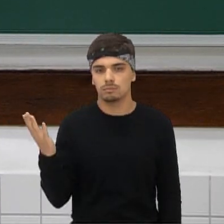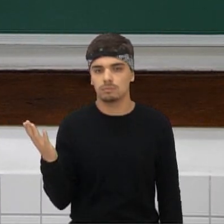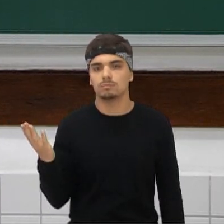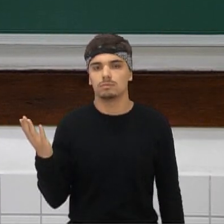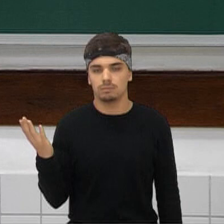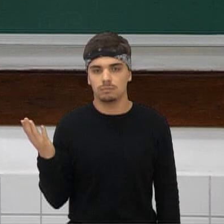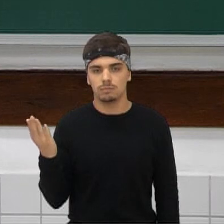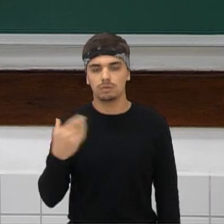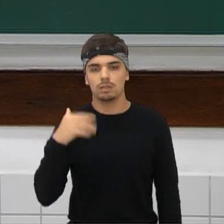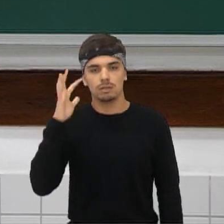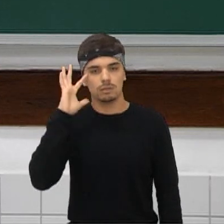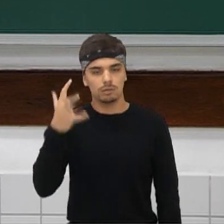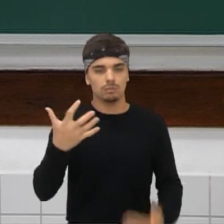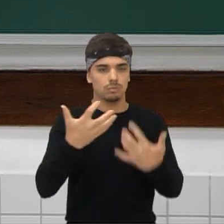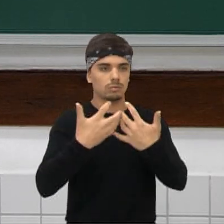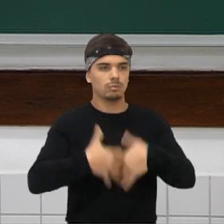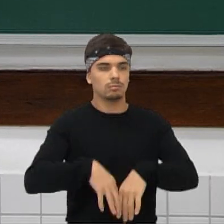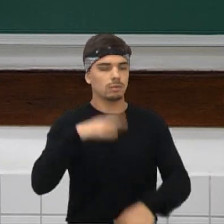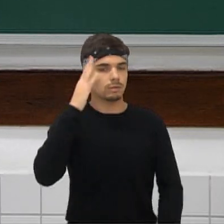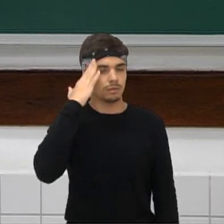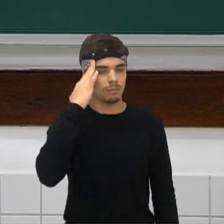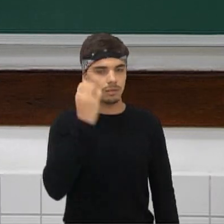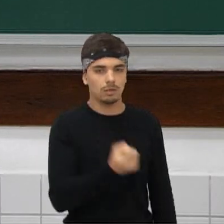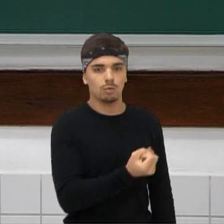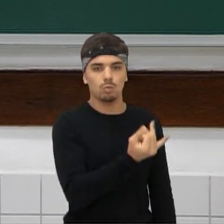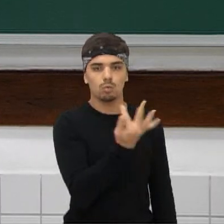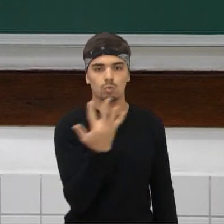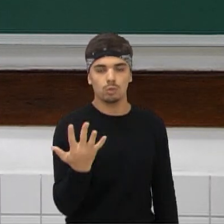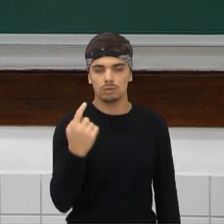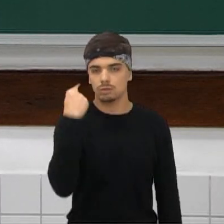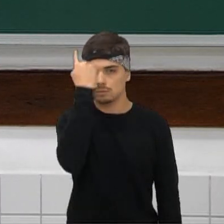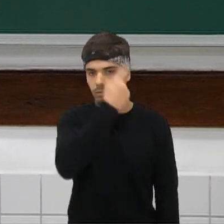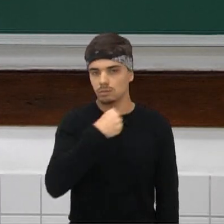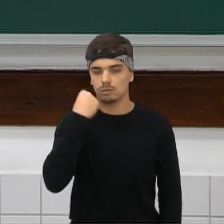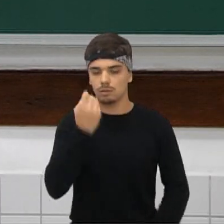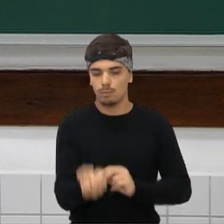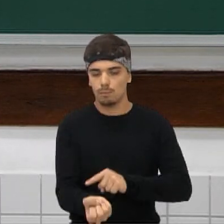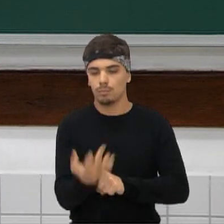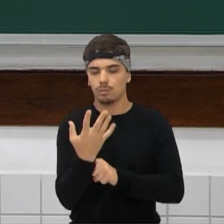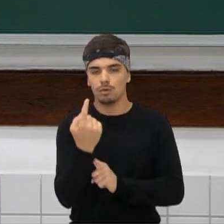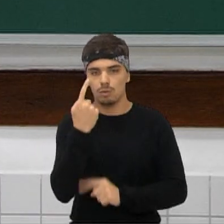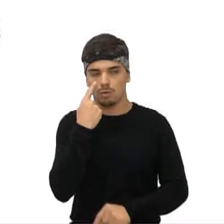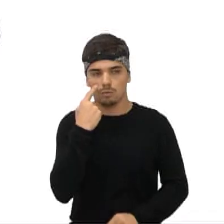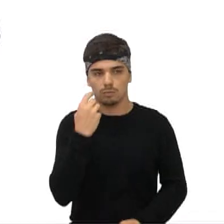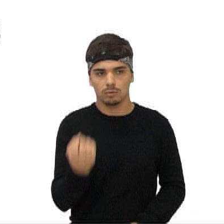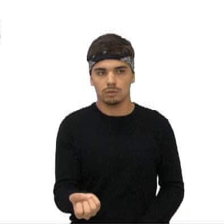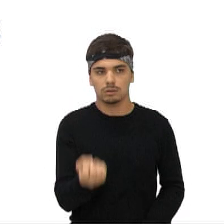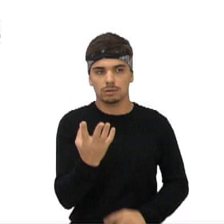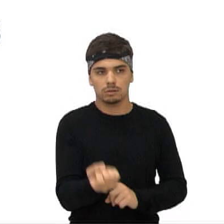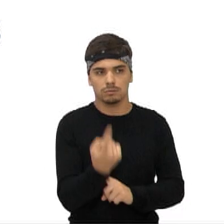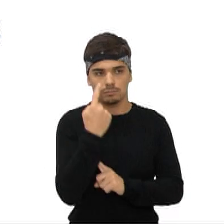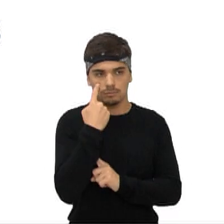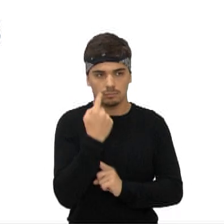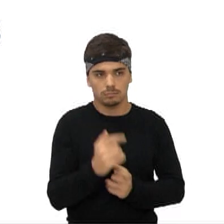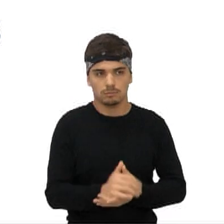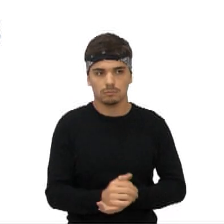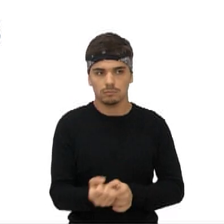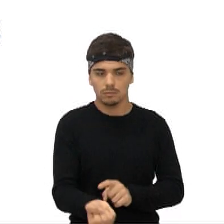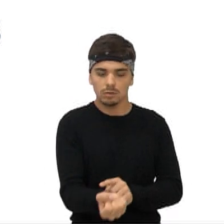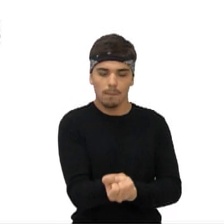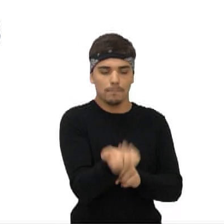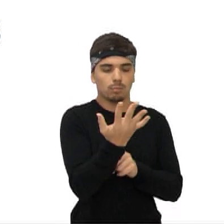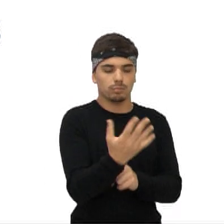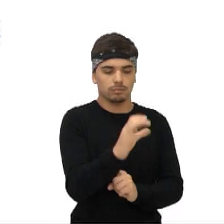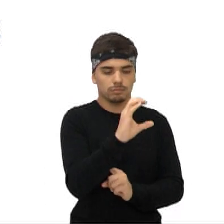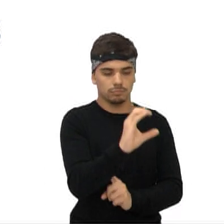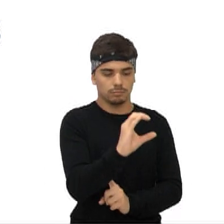solução, né? Nessa solução para saber quantas caras vão sair. Então, eu vou lançando e vou anotando. Então, você veja aqui, no primeiro